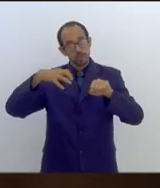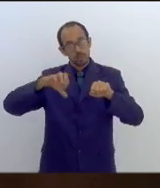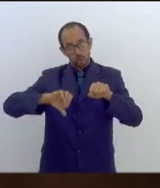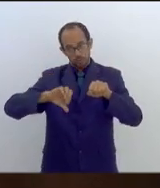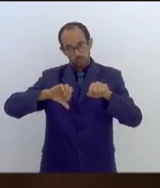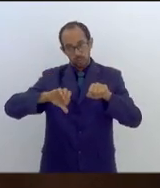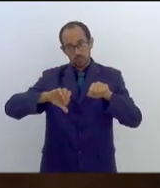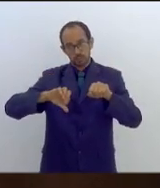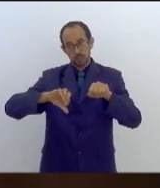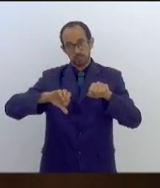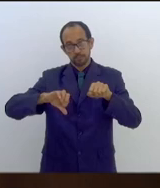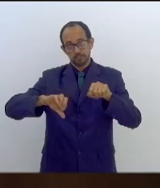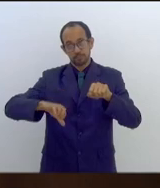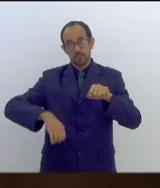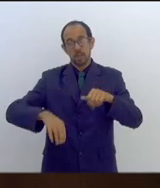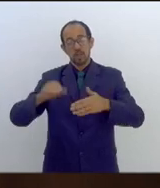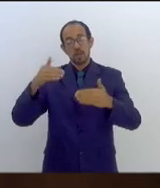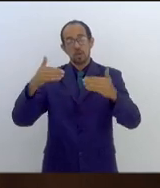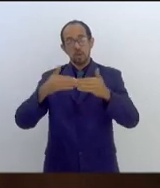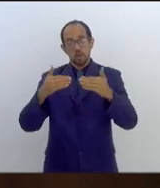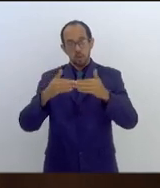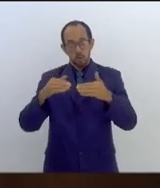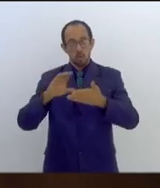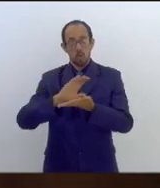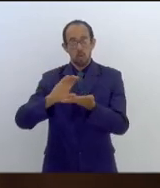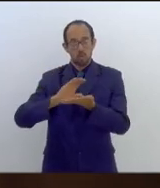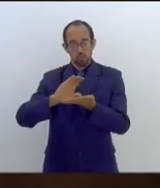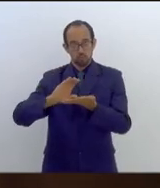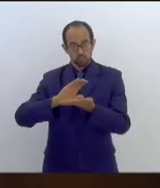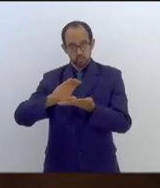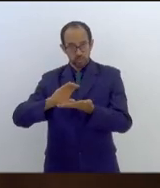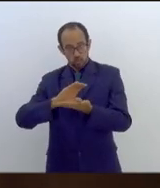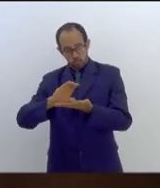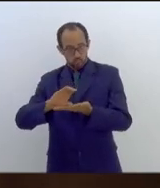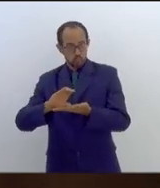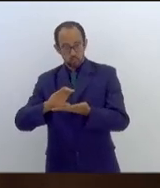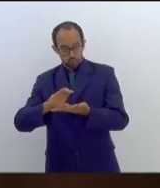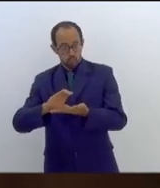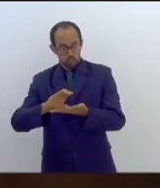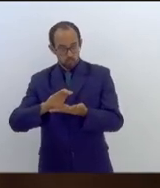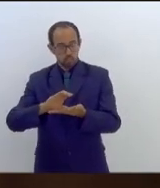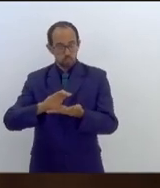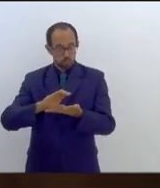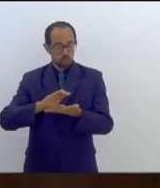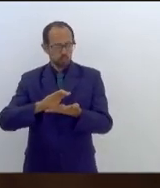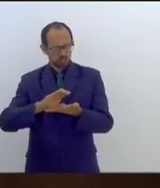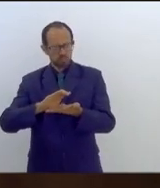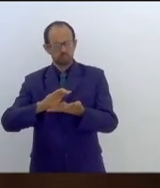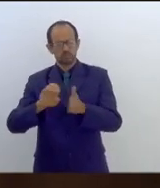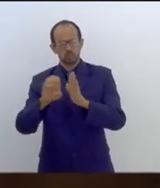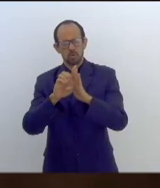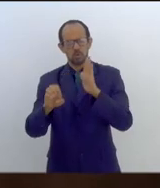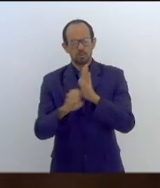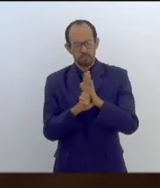O parecer é pela constitucionalidade com emenda,